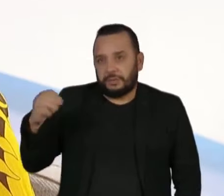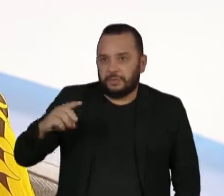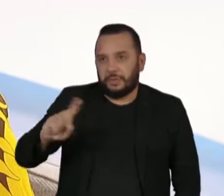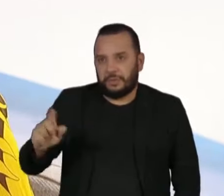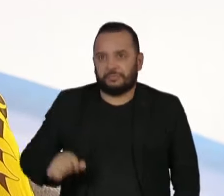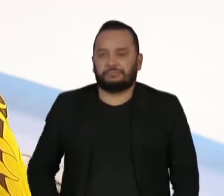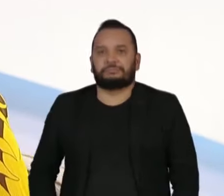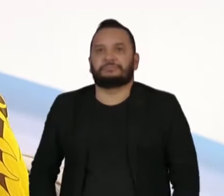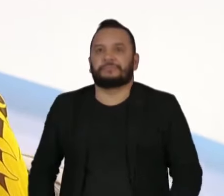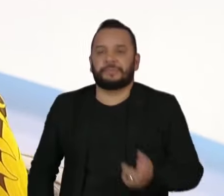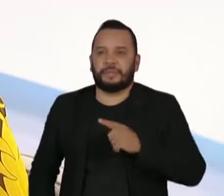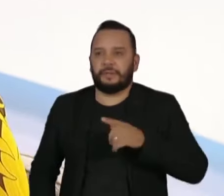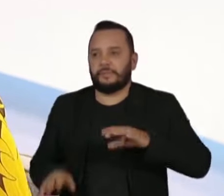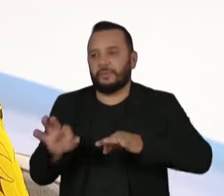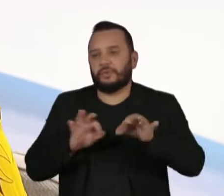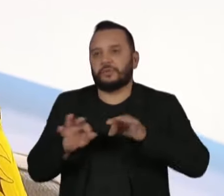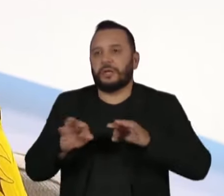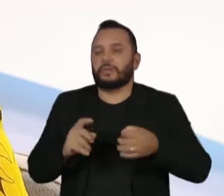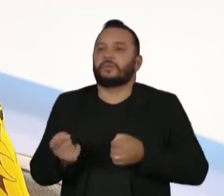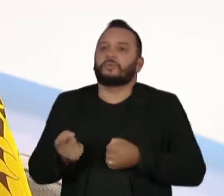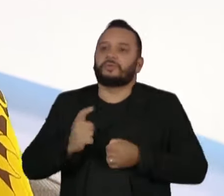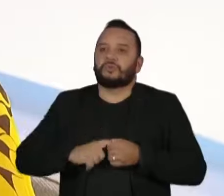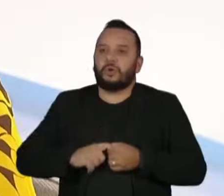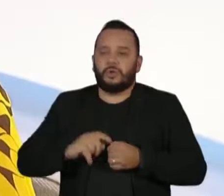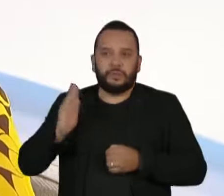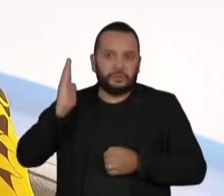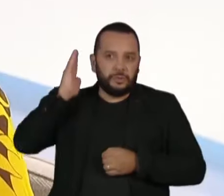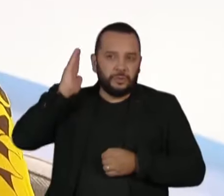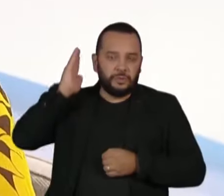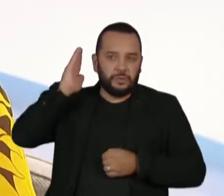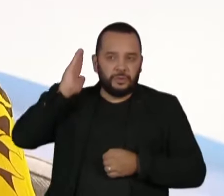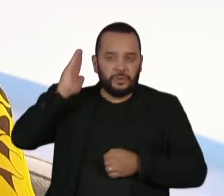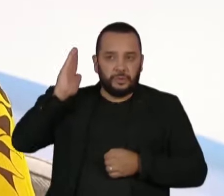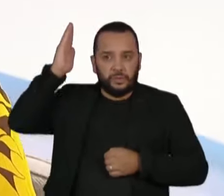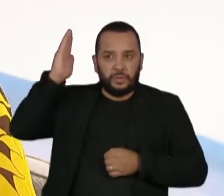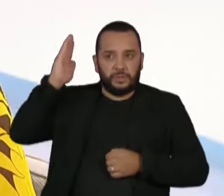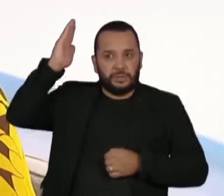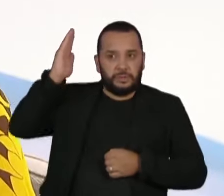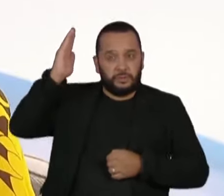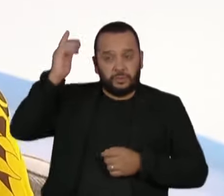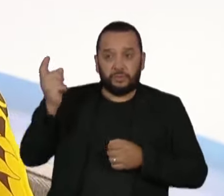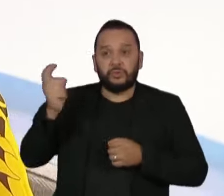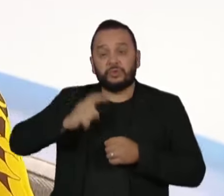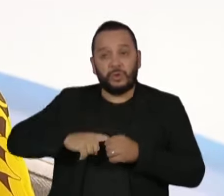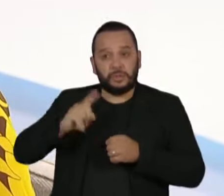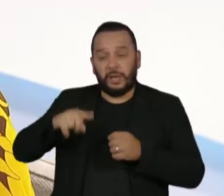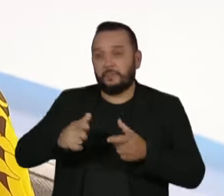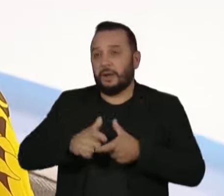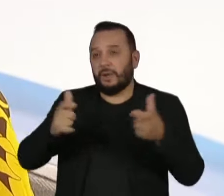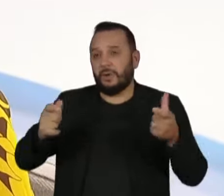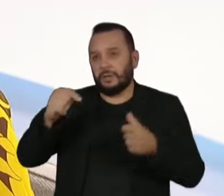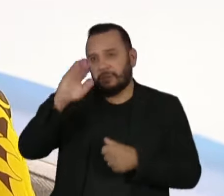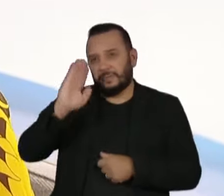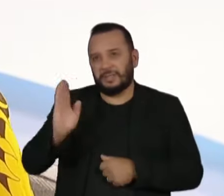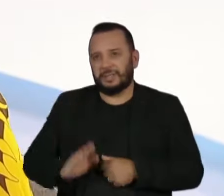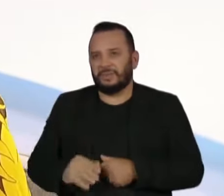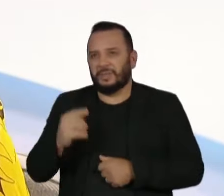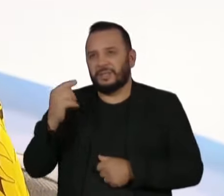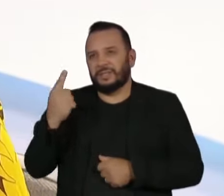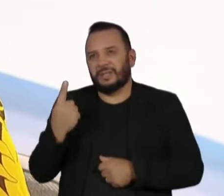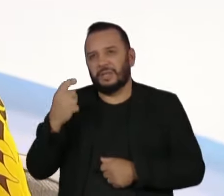Nós temos um programa sócio-torcedor, que, aliás, o nosso sócio-torcedor é o maior do Brasil. Parece que são 180